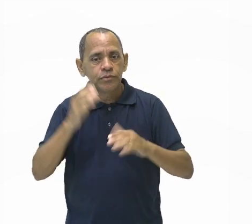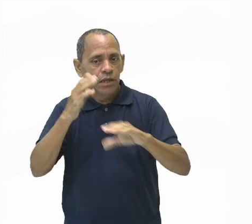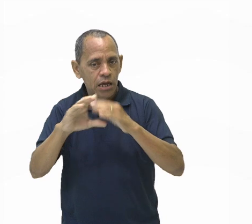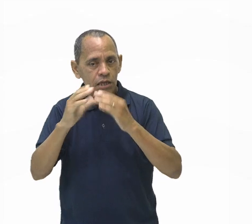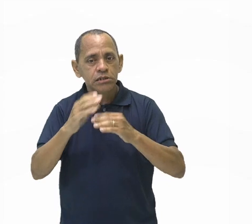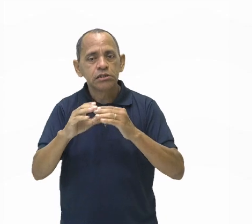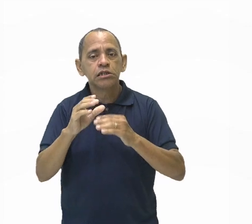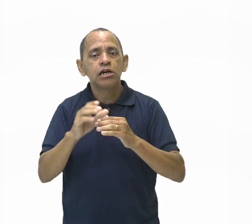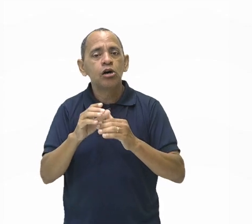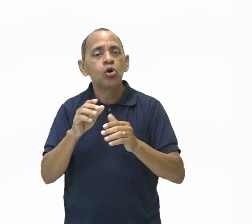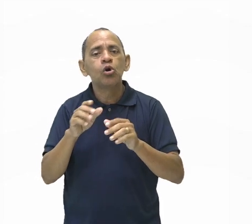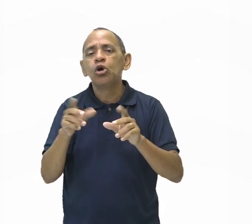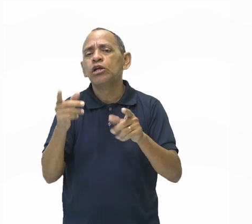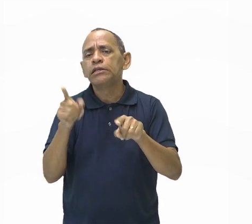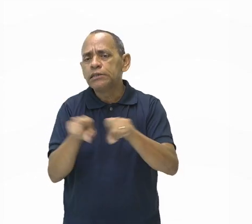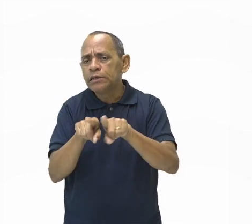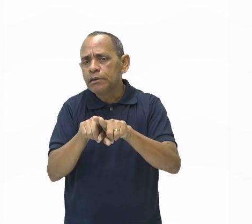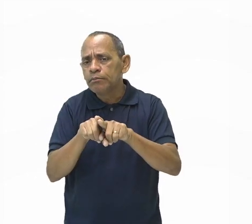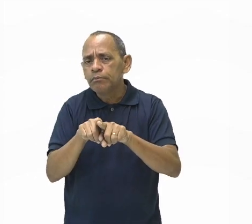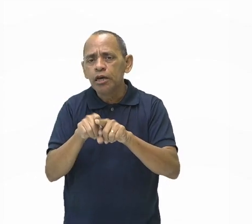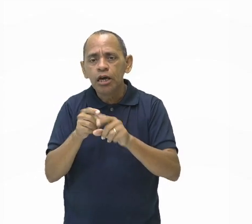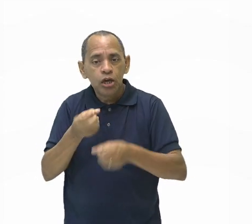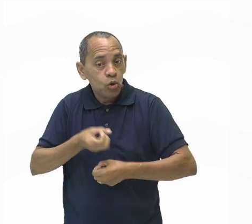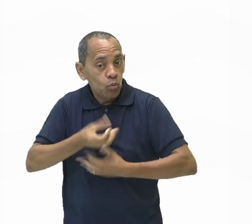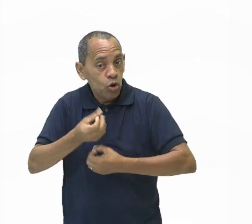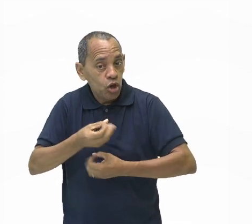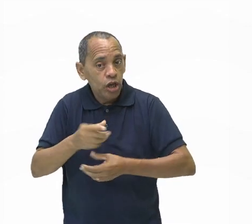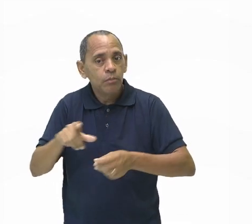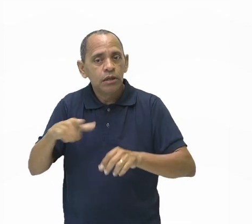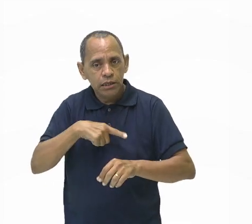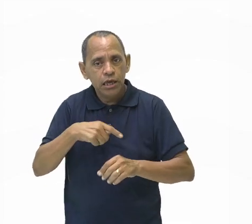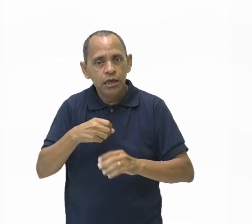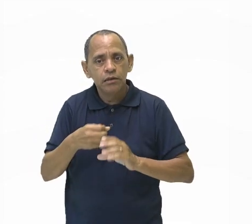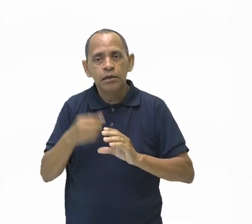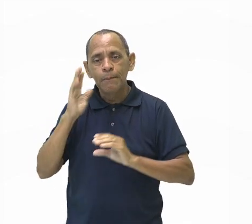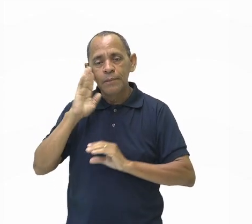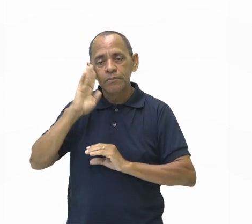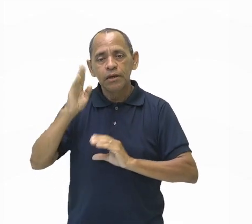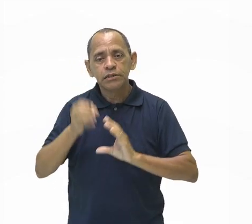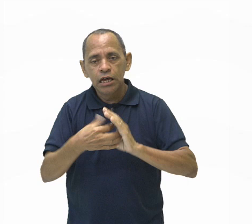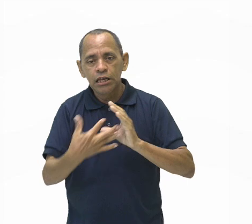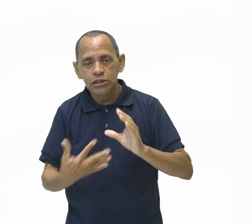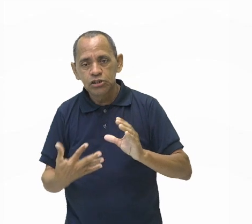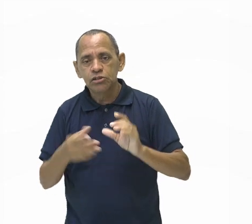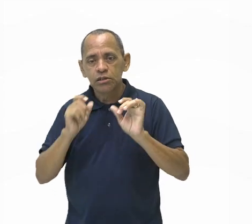como o poema, tem como principais características a subjetividade. Lembram lá que